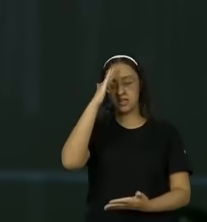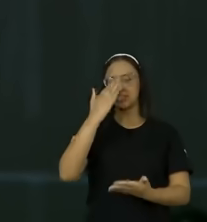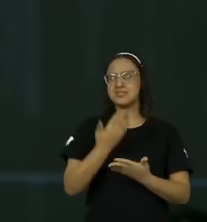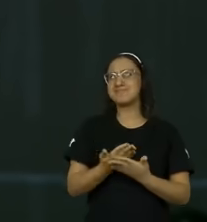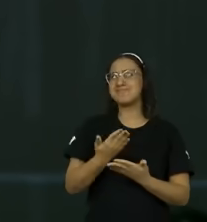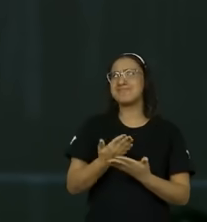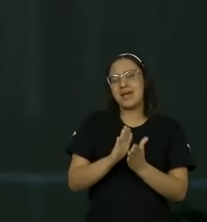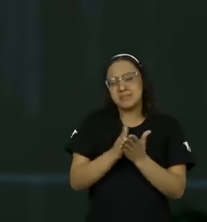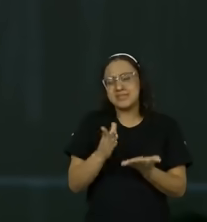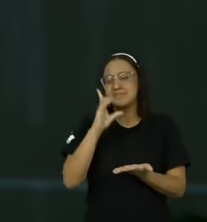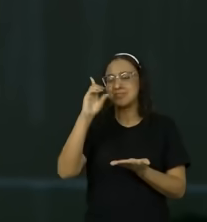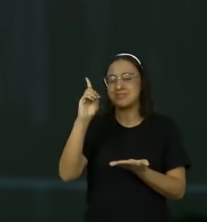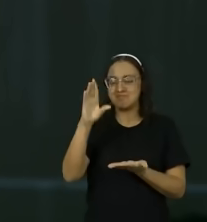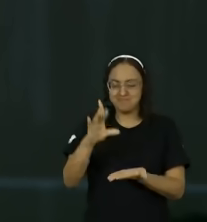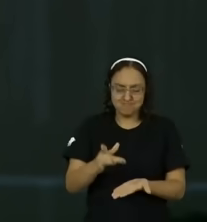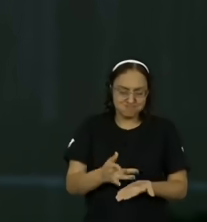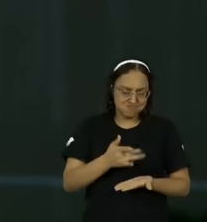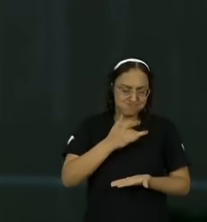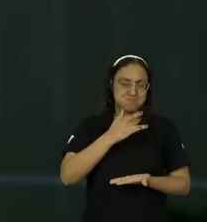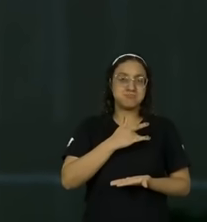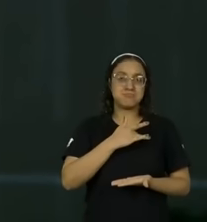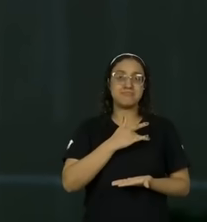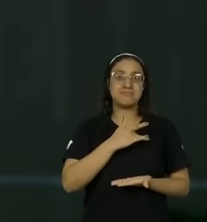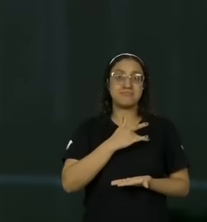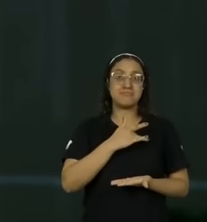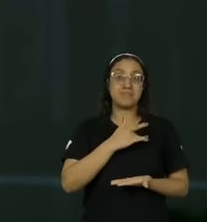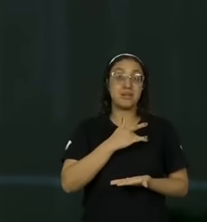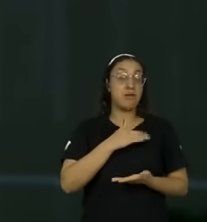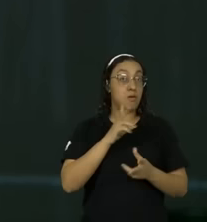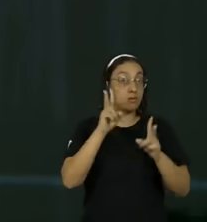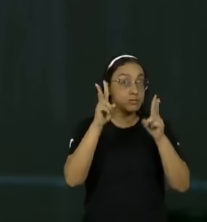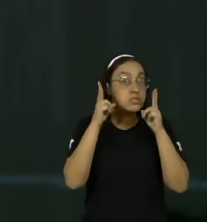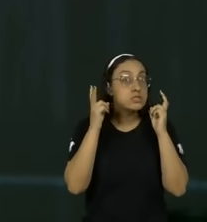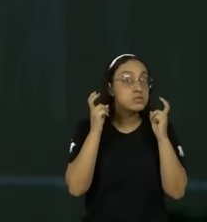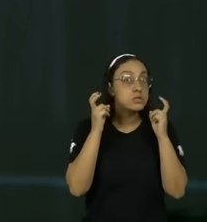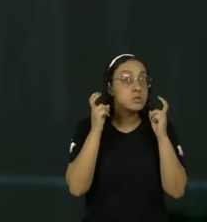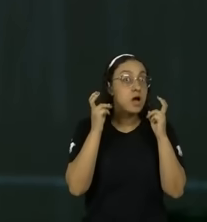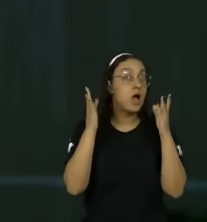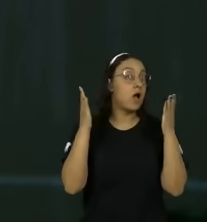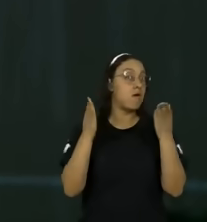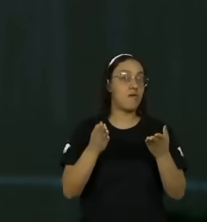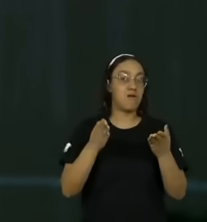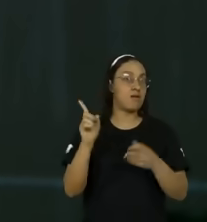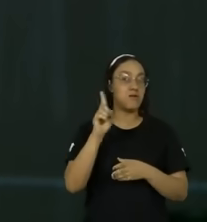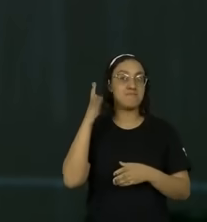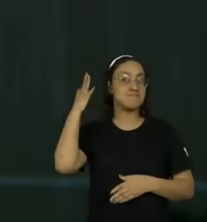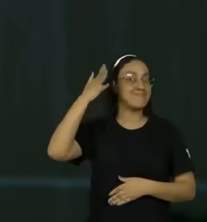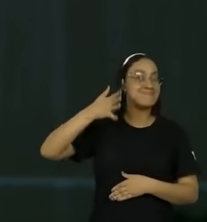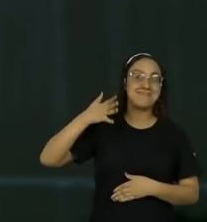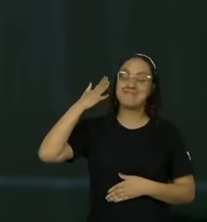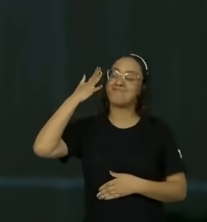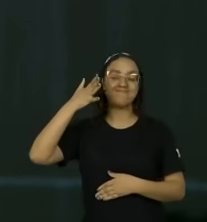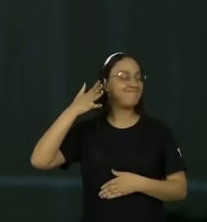coração. Agora escute, não é uma palestra, é a palavra de Deus. E nós